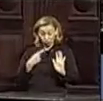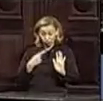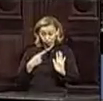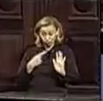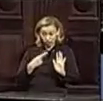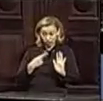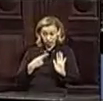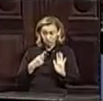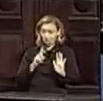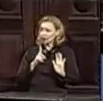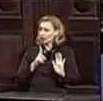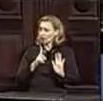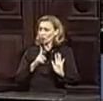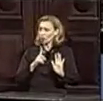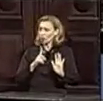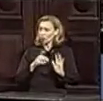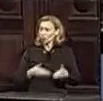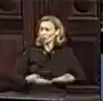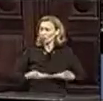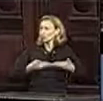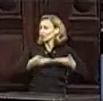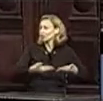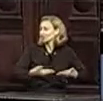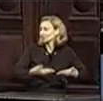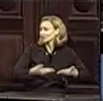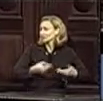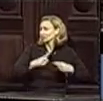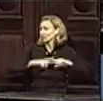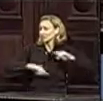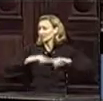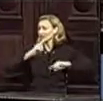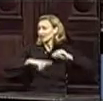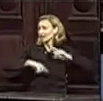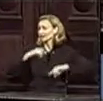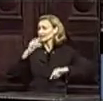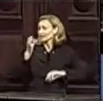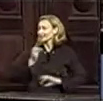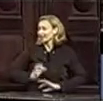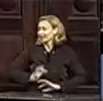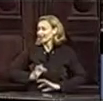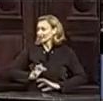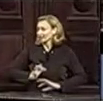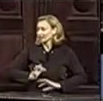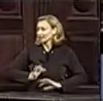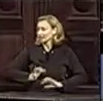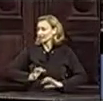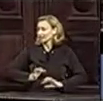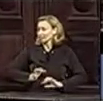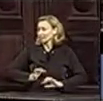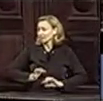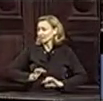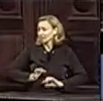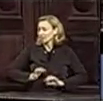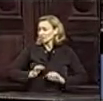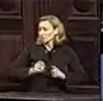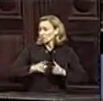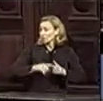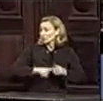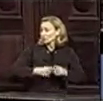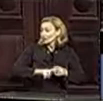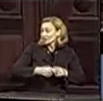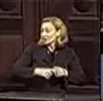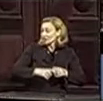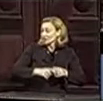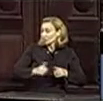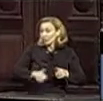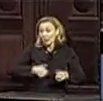não ofereceu os instrumentos necessários para a realização de uma política